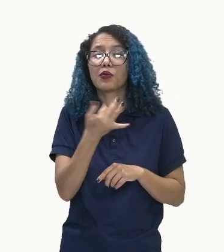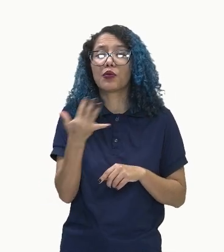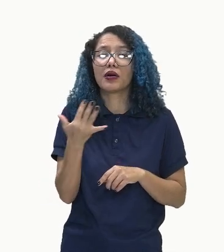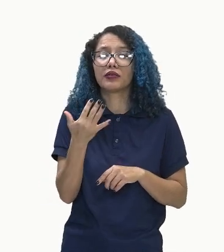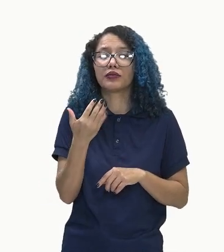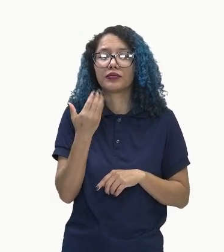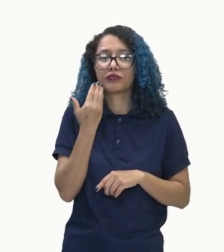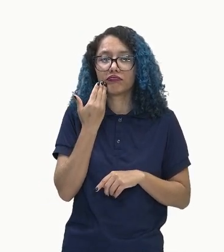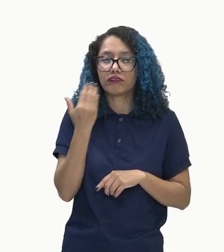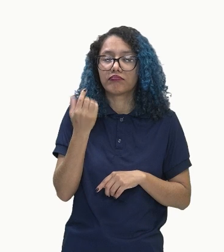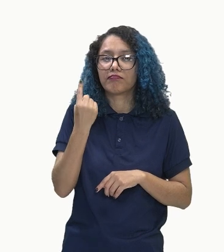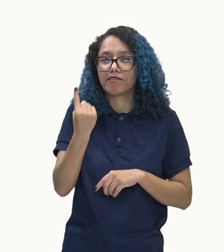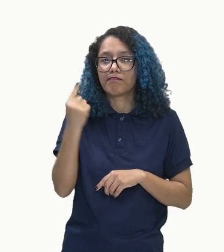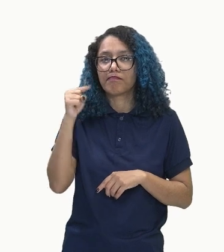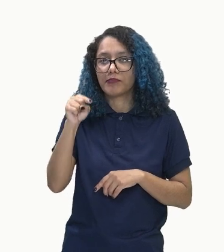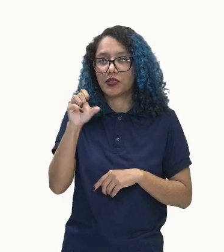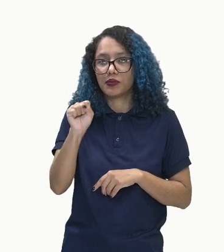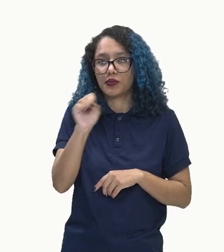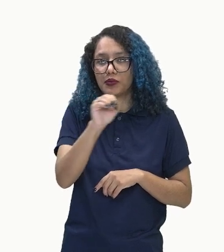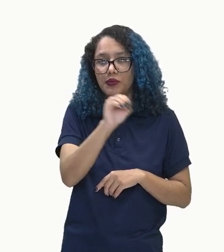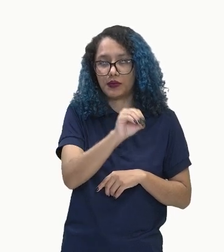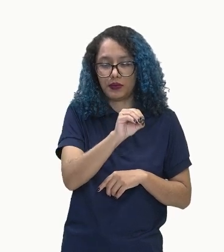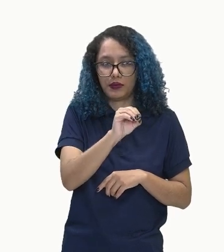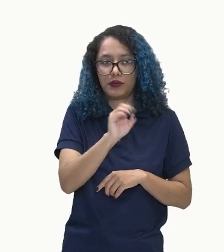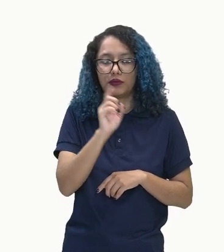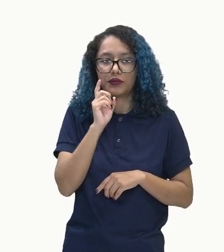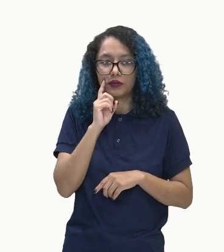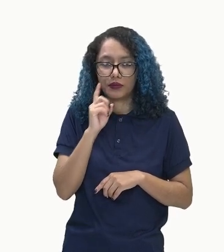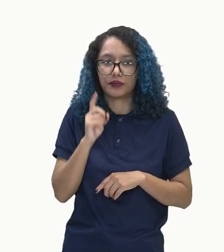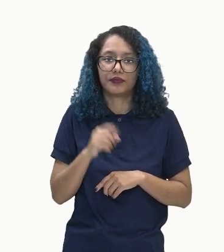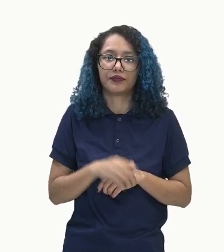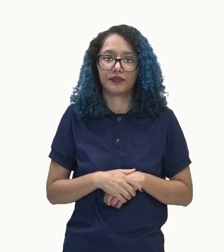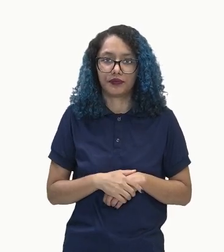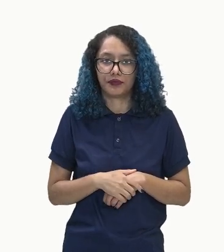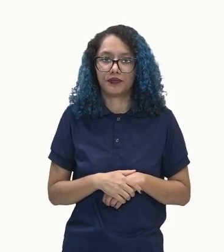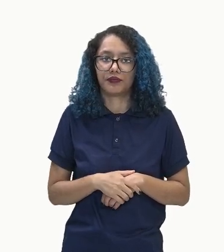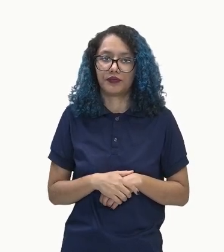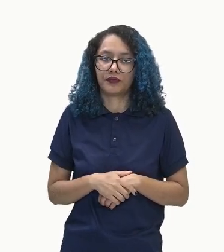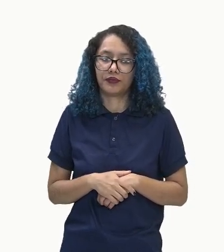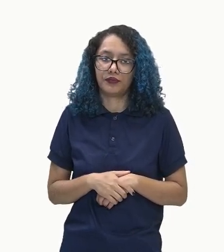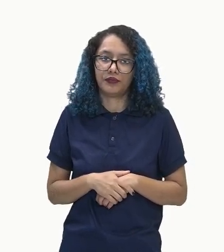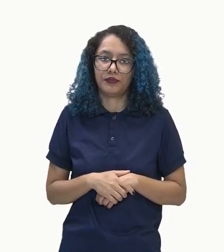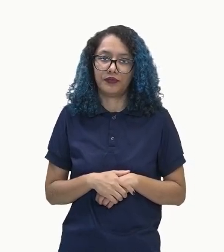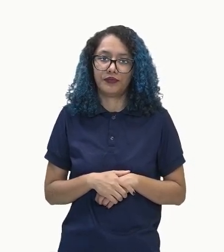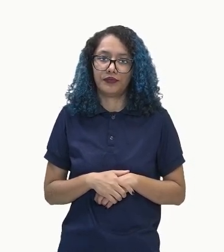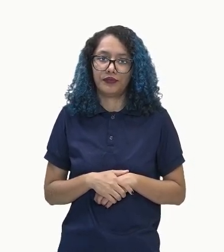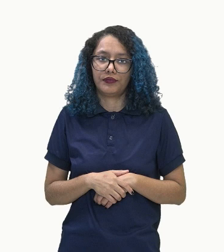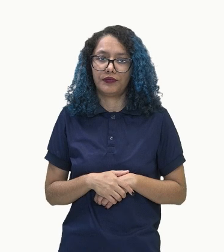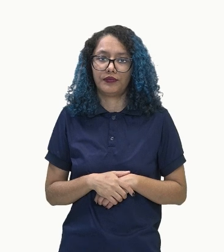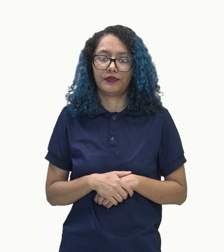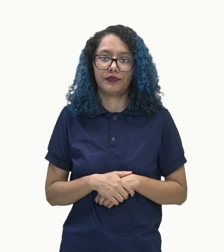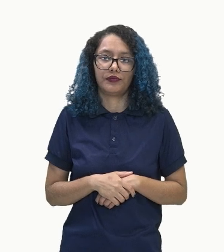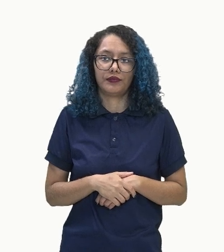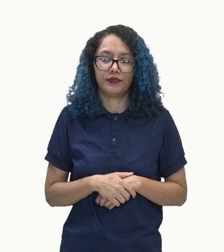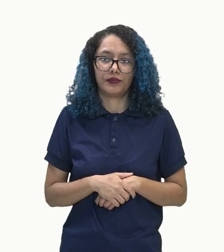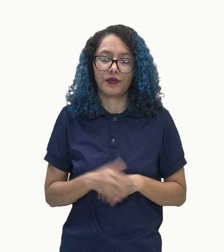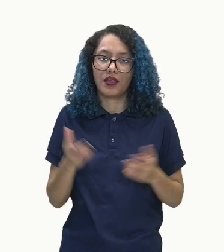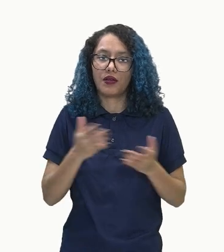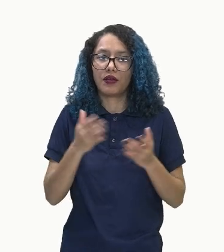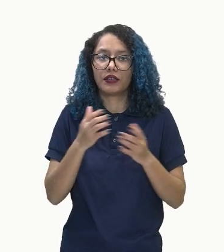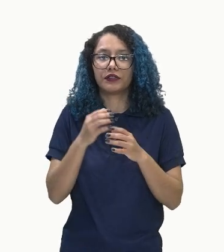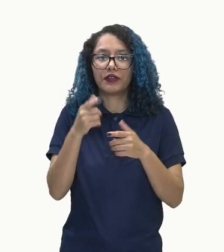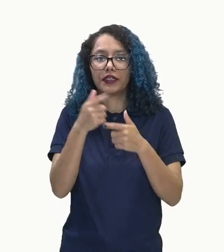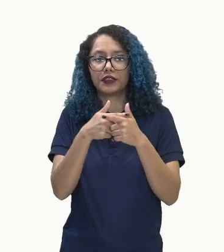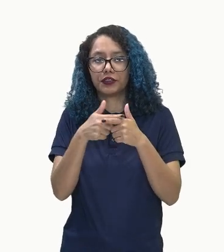não misturar os cálculos, tá bom? O salário bruto era R$ 1.800. Vamos colocar 1.800? Vamos dividir em